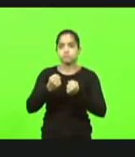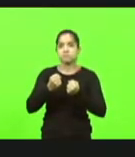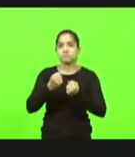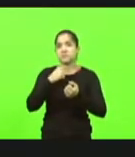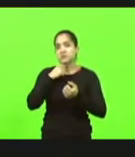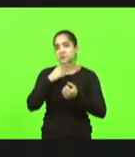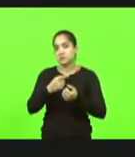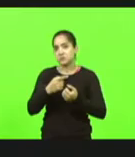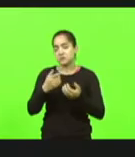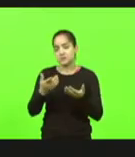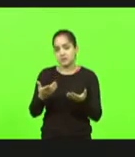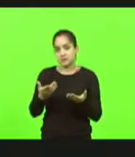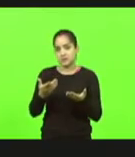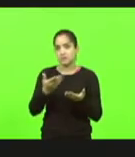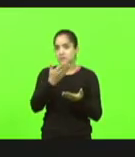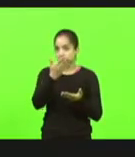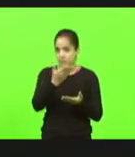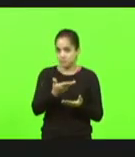Excelência é uma delas.